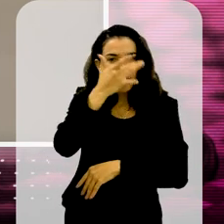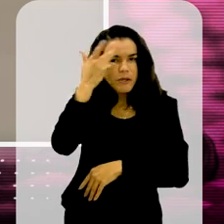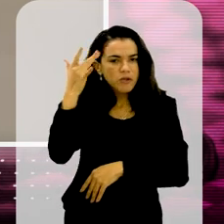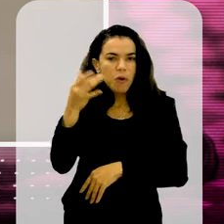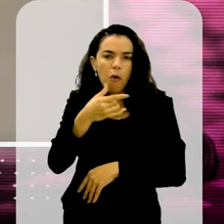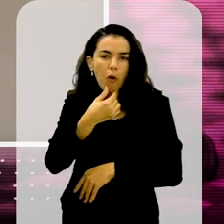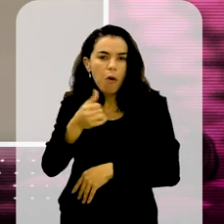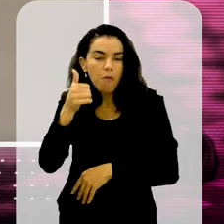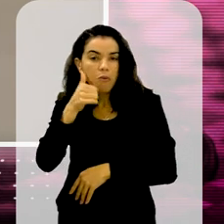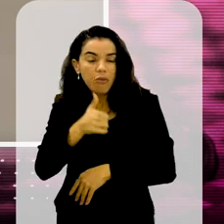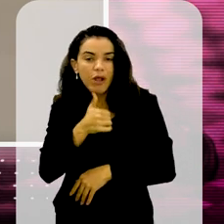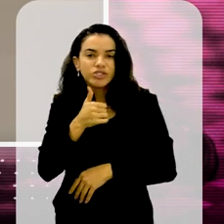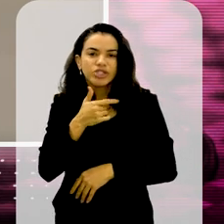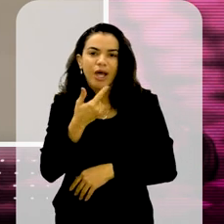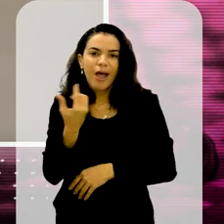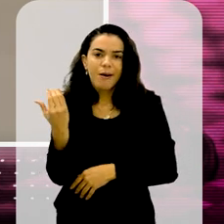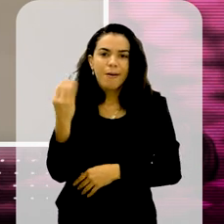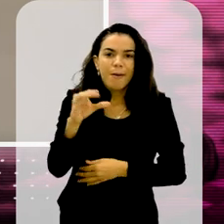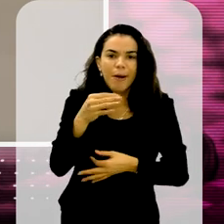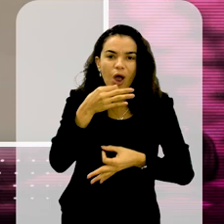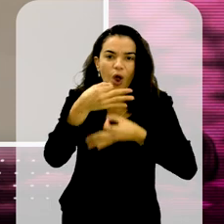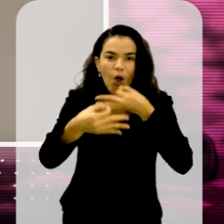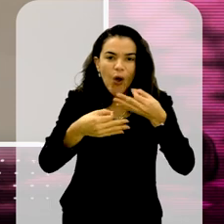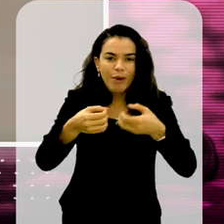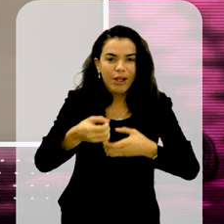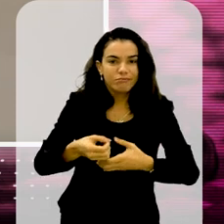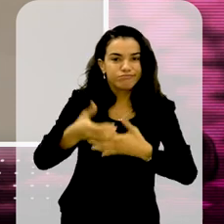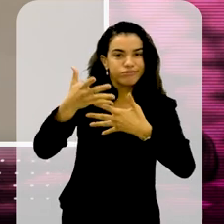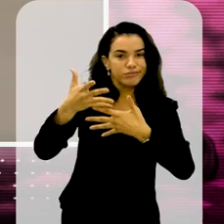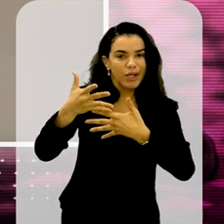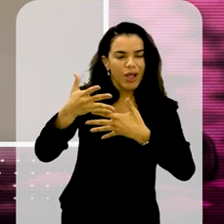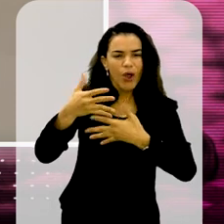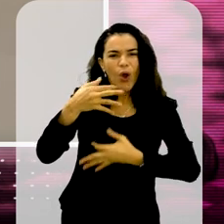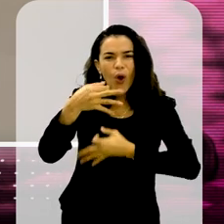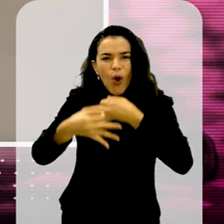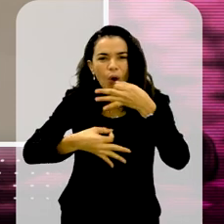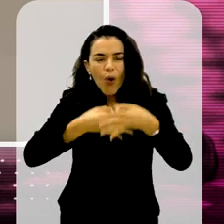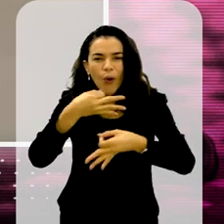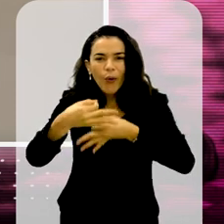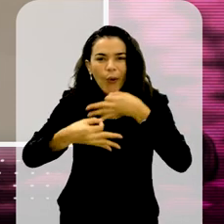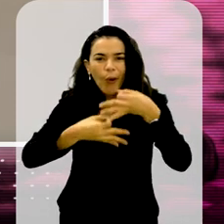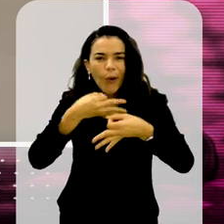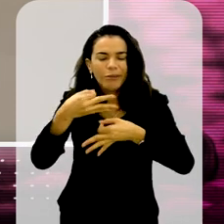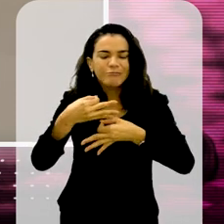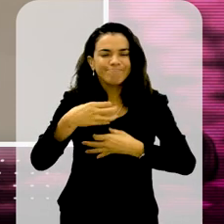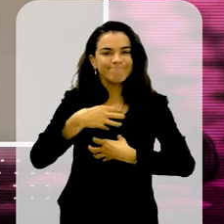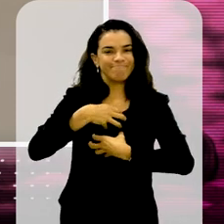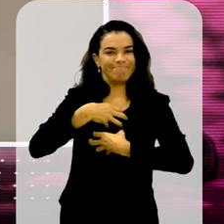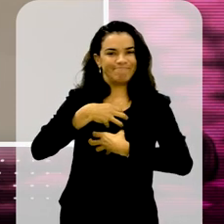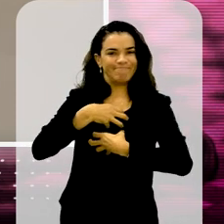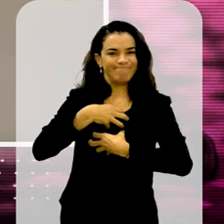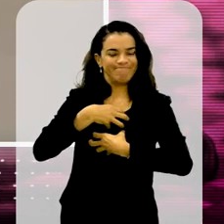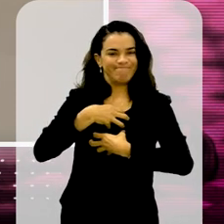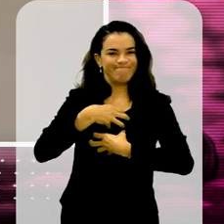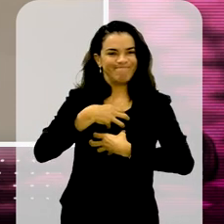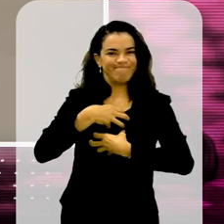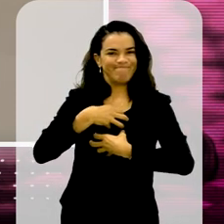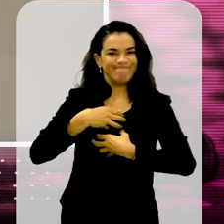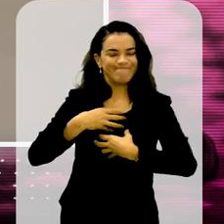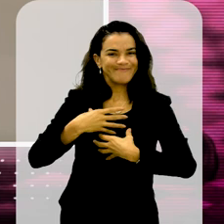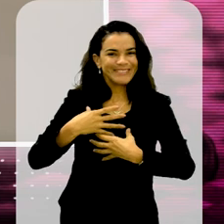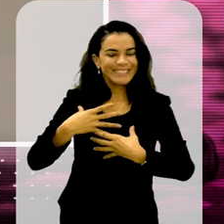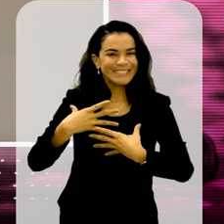pessoa já comenta alguma coisa logo de cara. E são comentários que eu me sinto um pouco tolhida